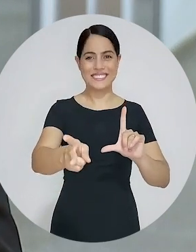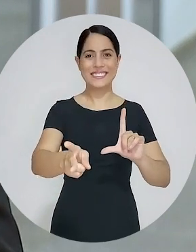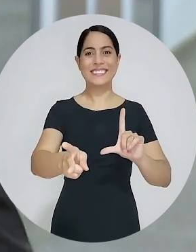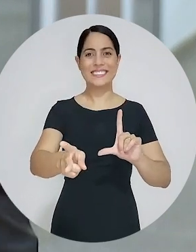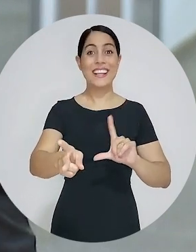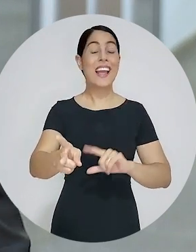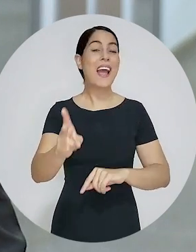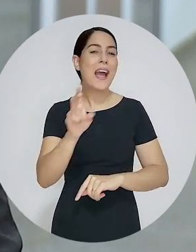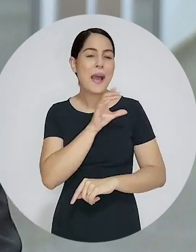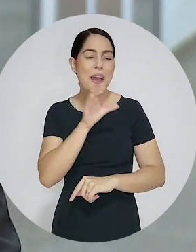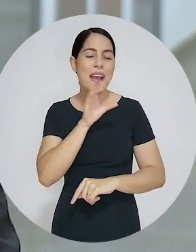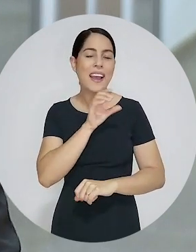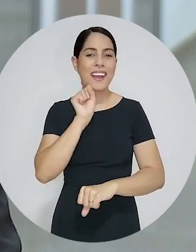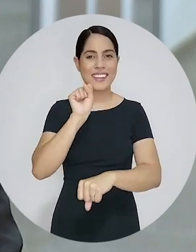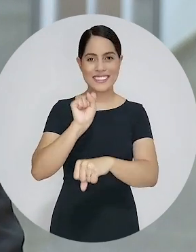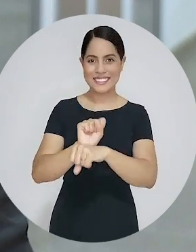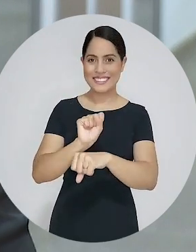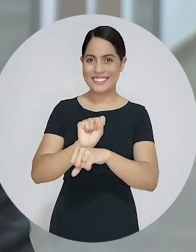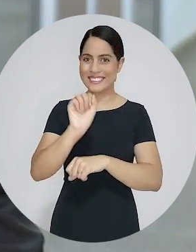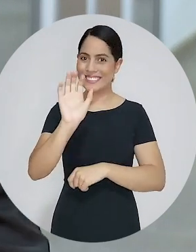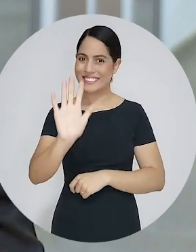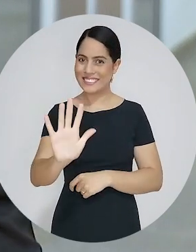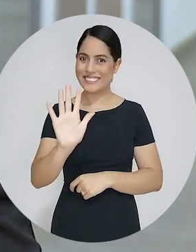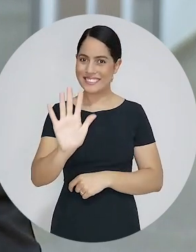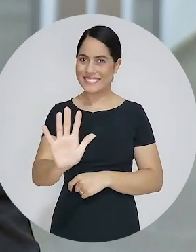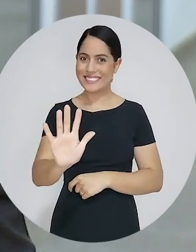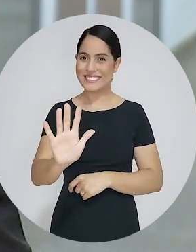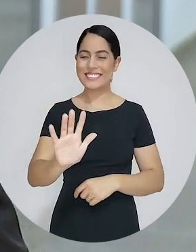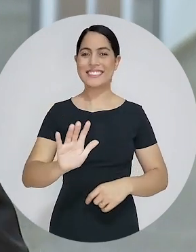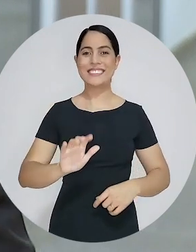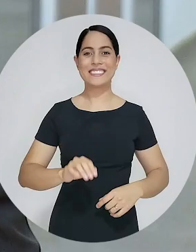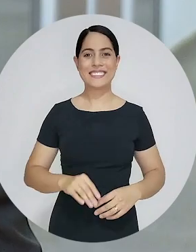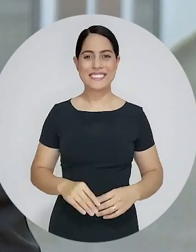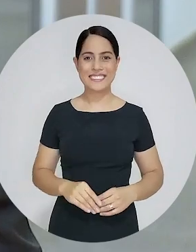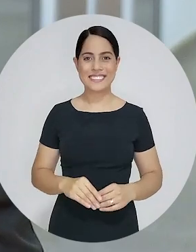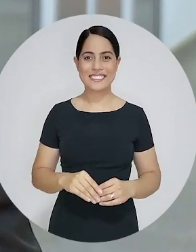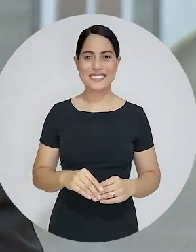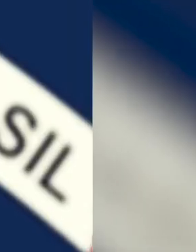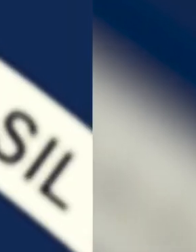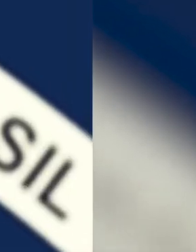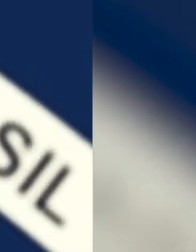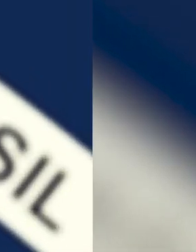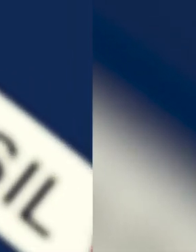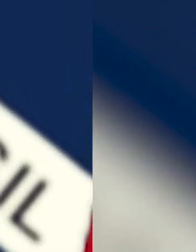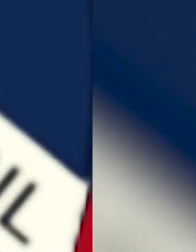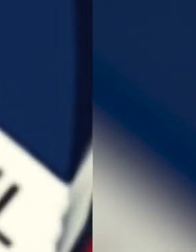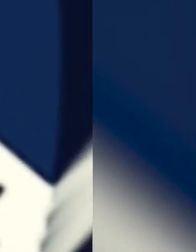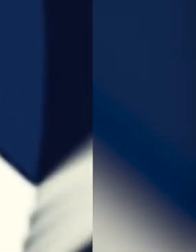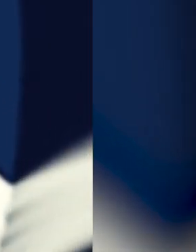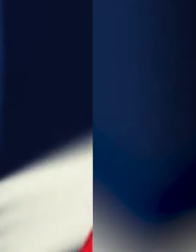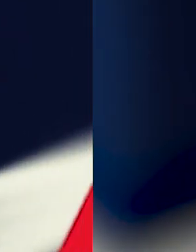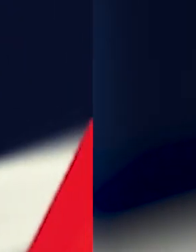com mais OAB Nacional. É muito rápido, não saia daí.